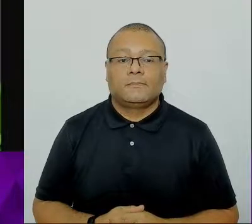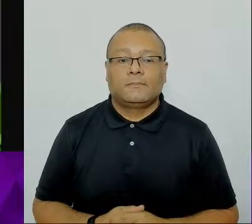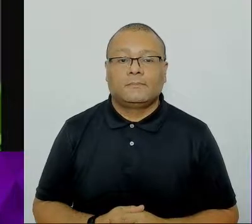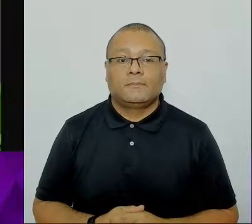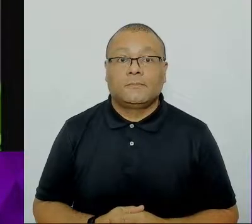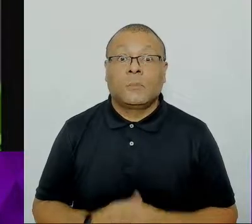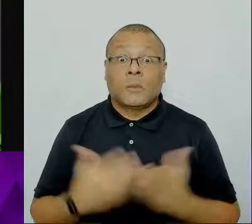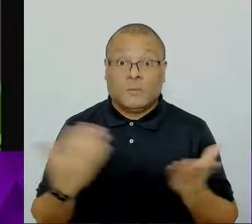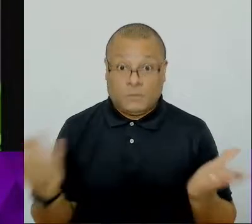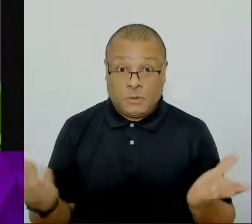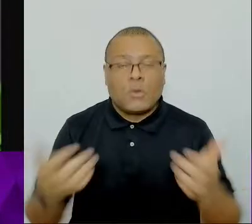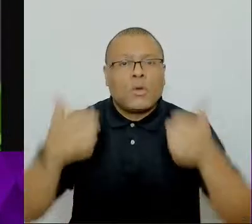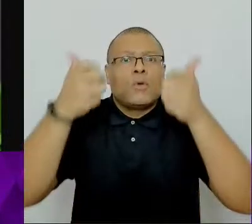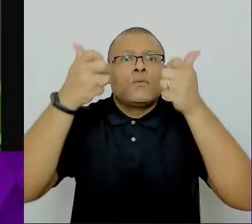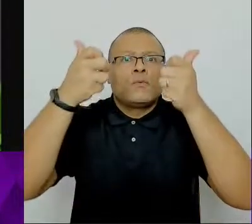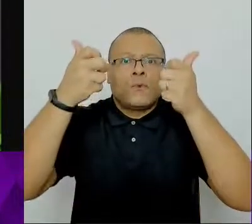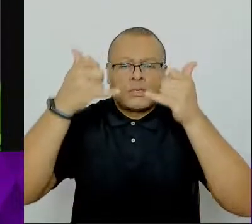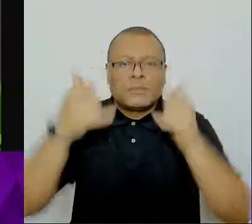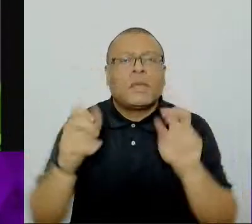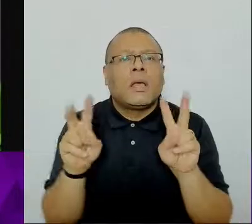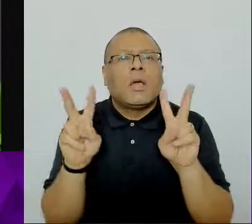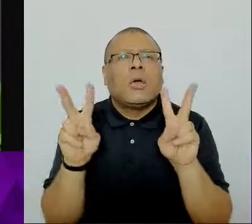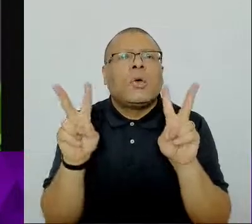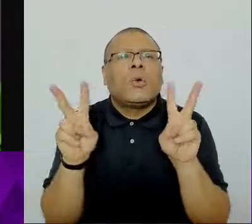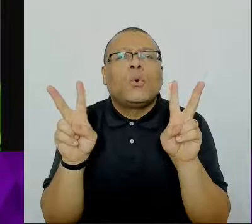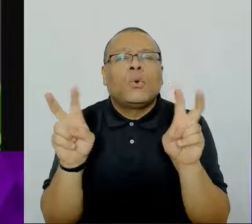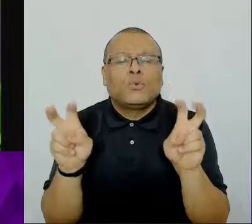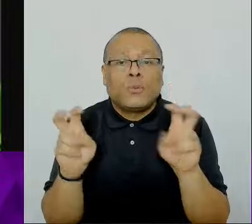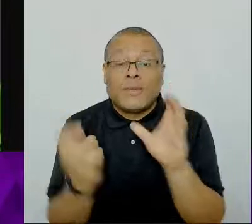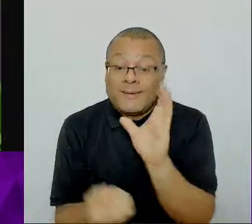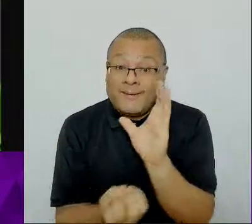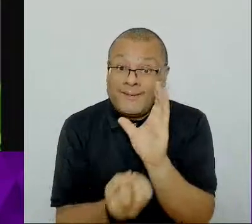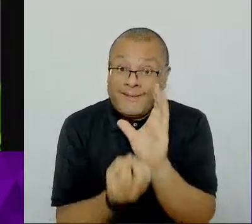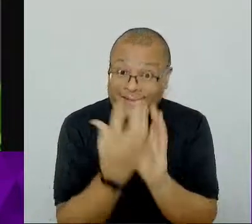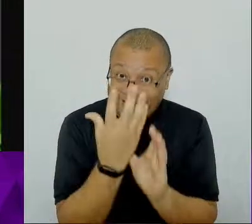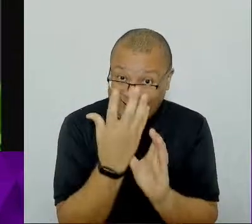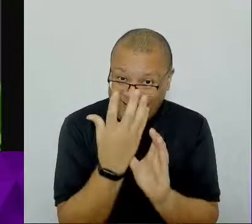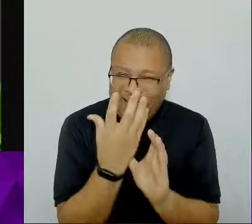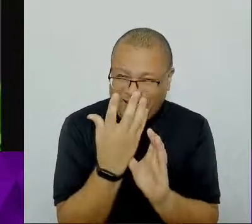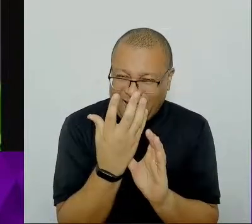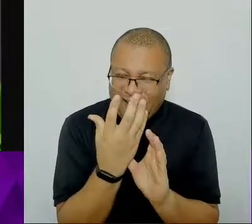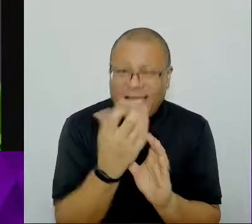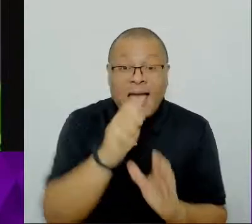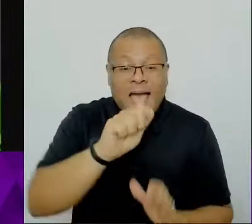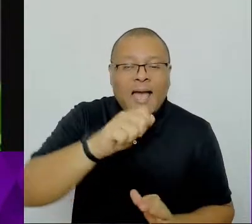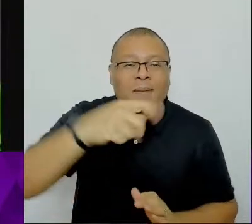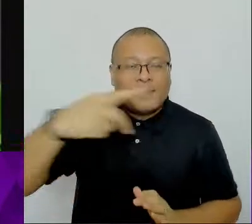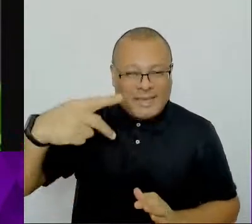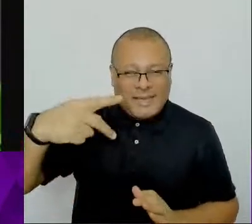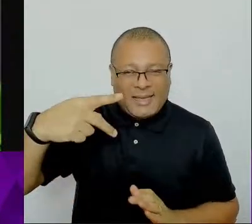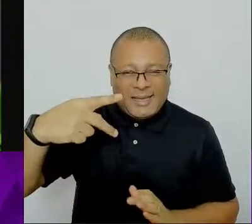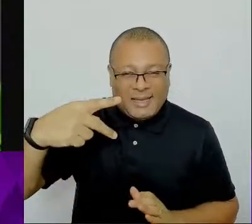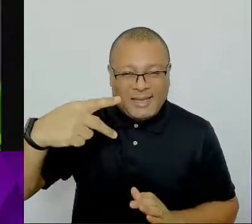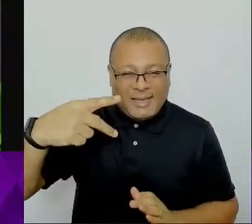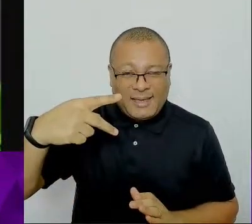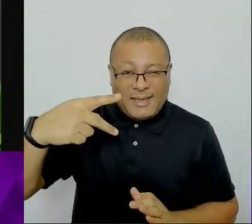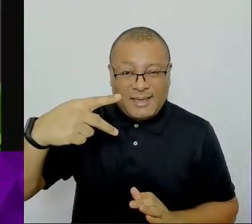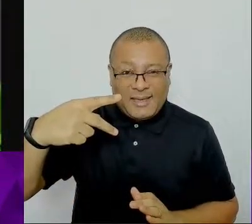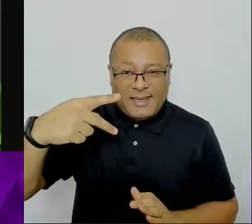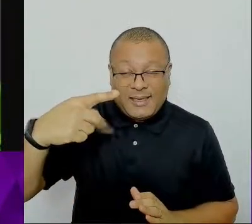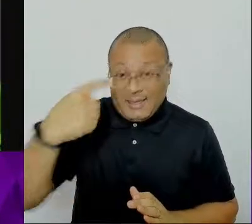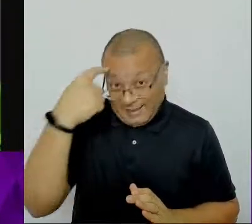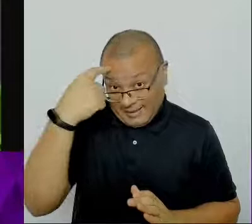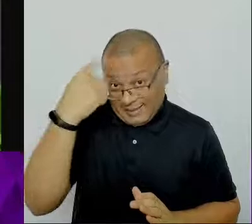Então, eu vou falar um pouquinho sobre desenvolver o desenvolvimento, né, de aplicações de